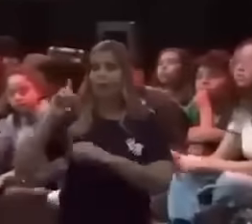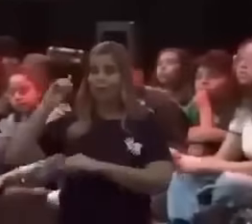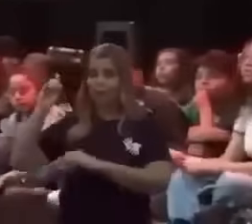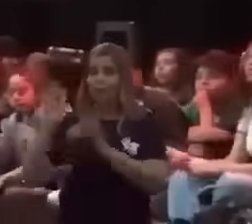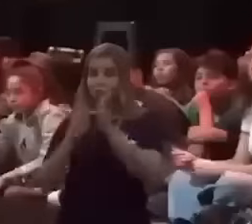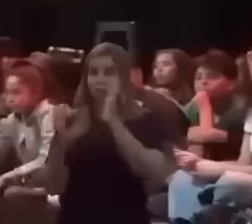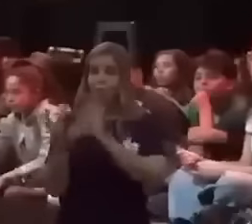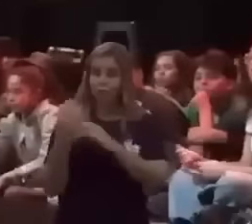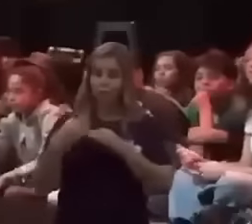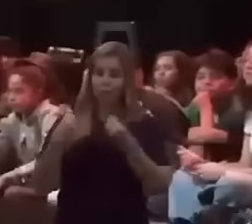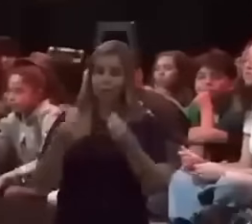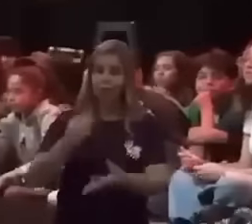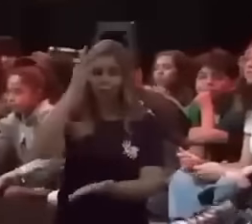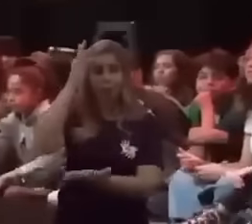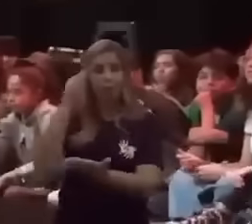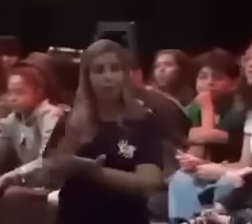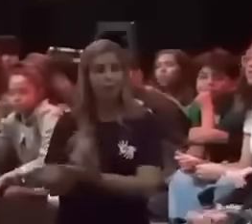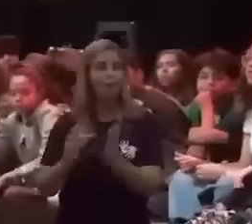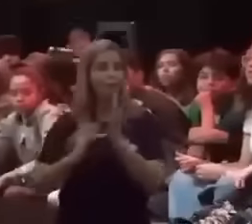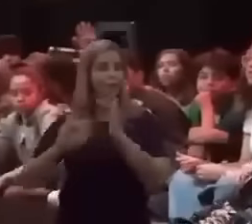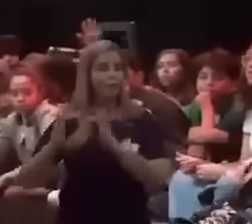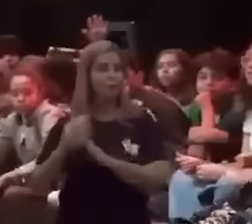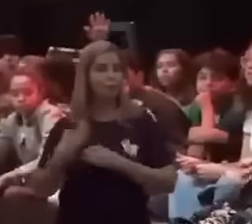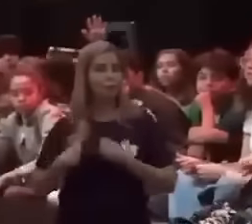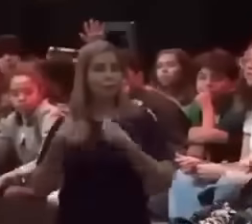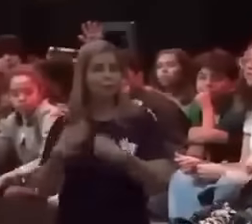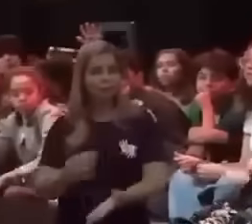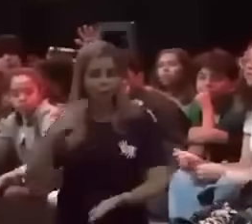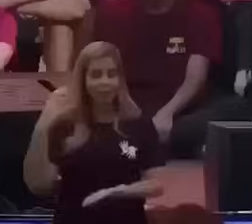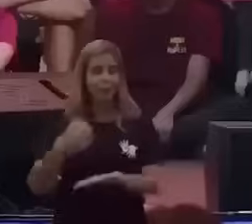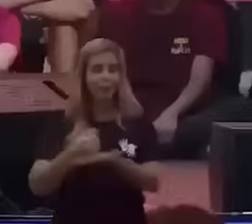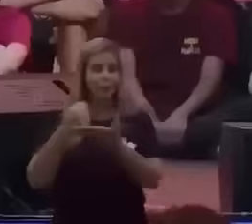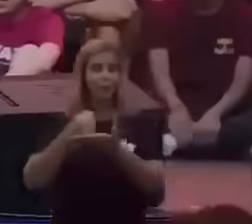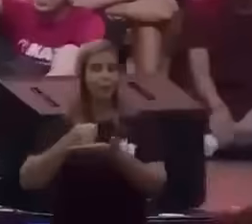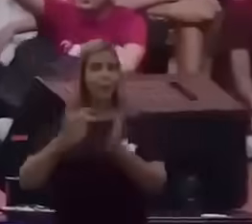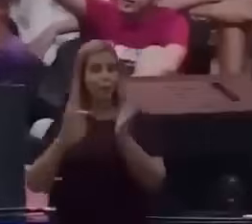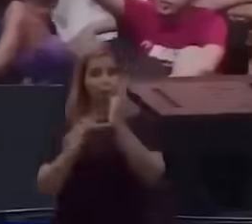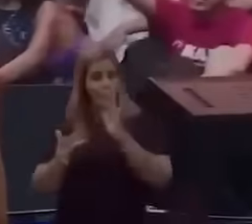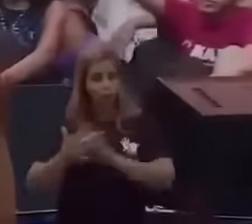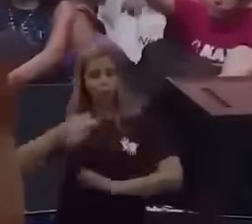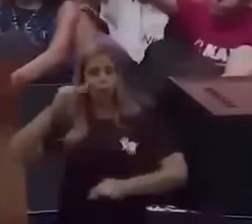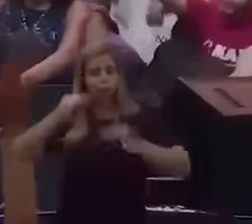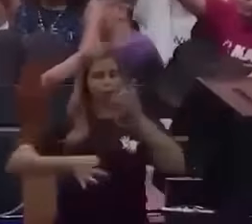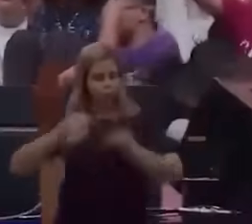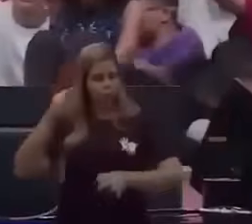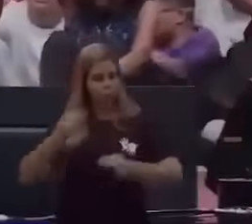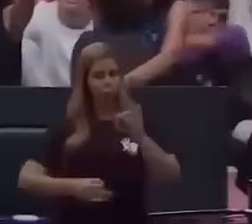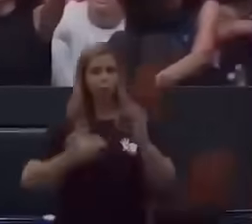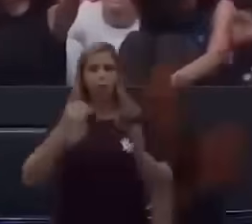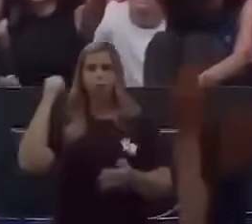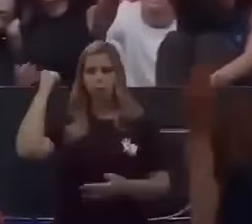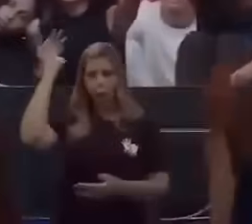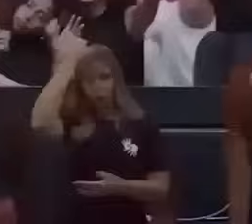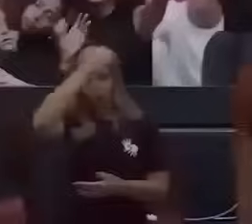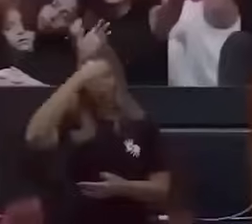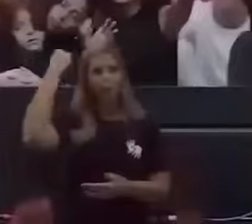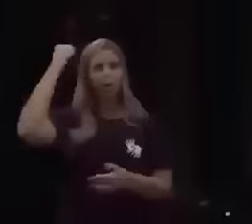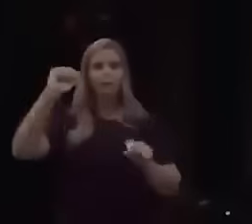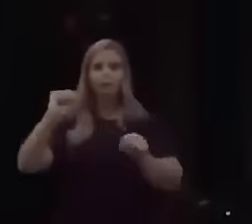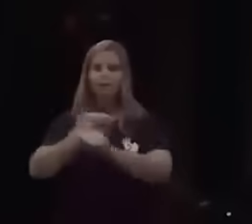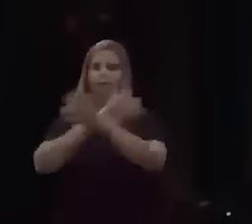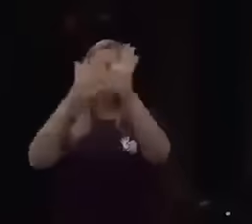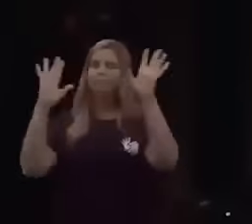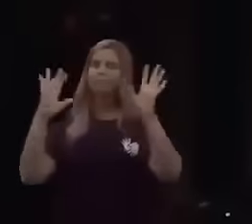fé salvadora, é ele quem regenera, é ele quem justifica, é ele quem santifica, é ele quem glorifica.